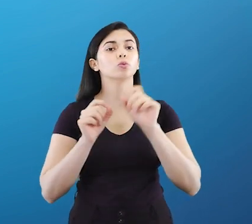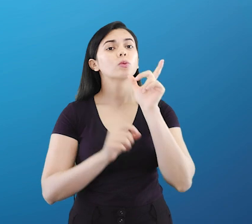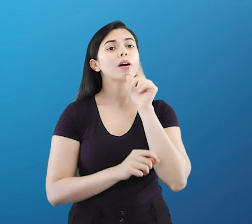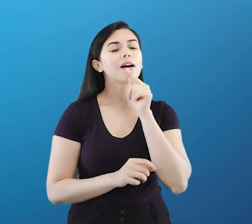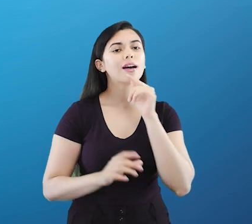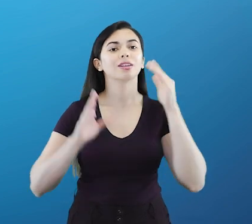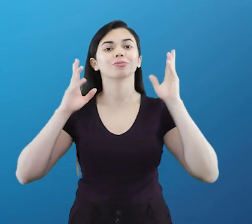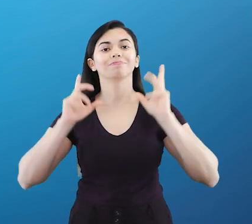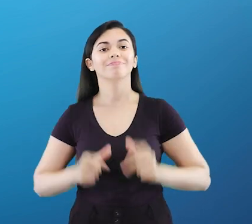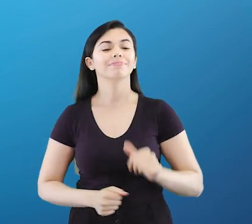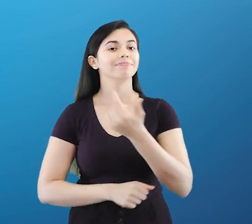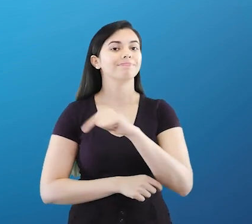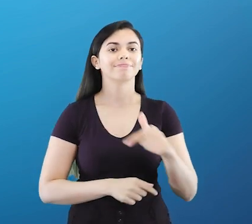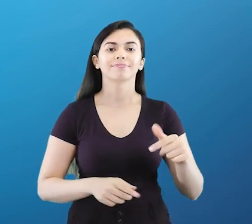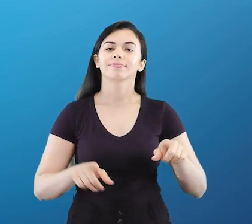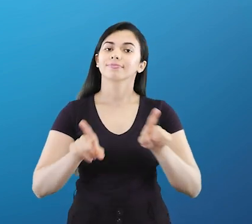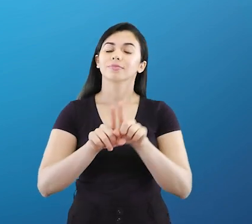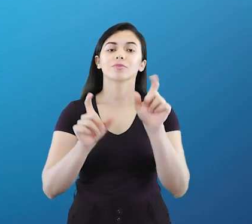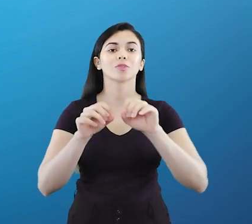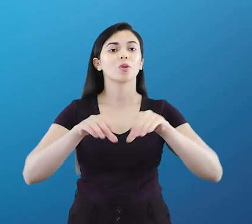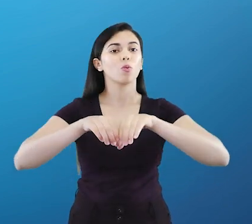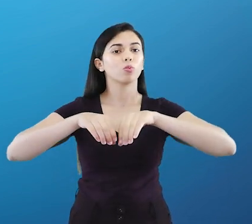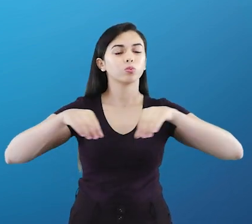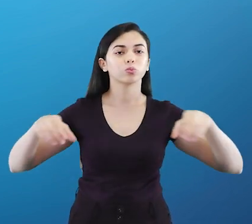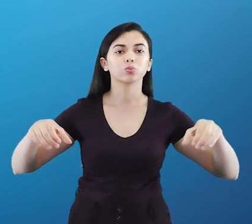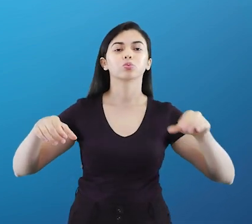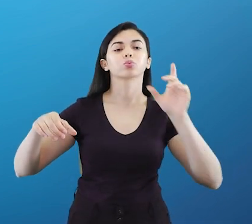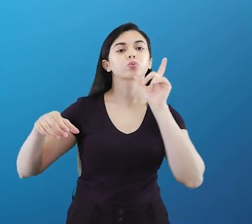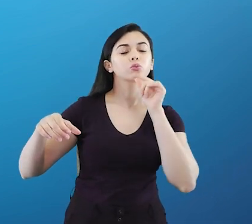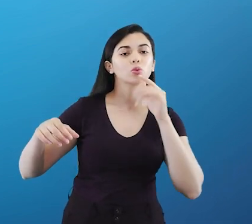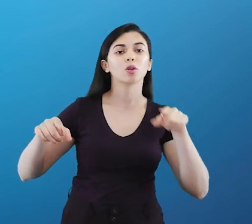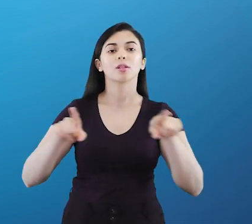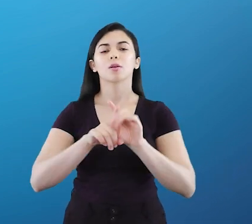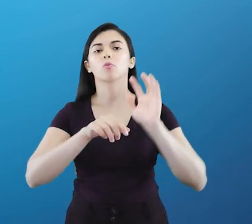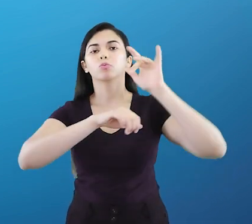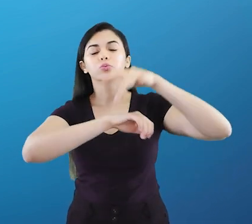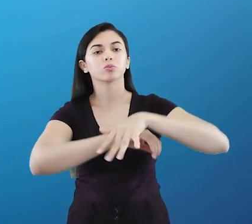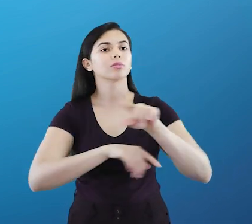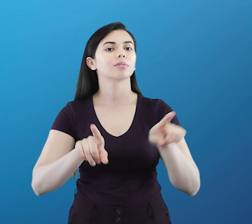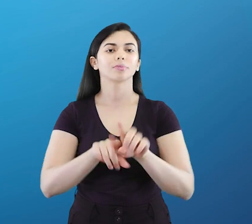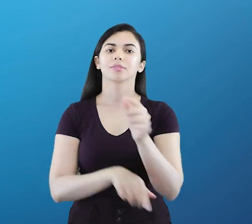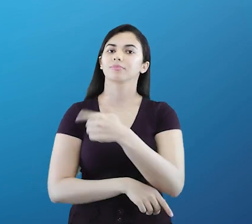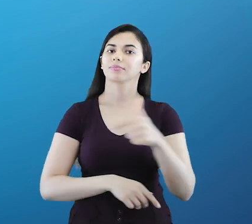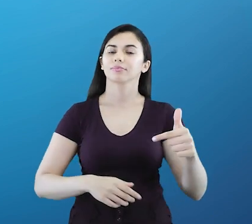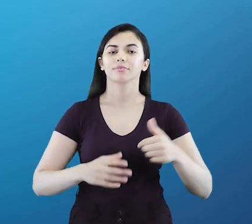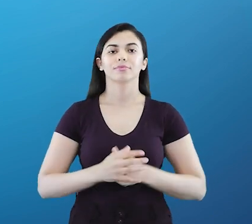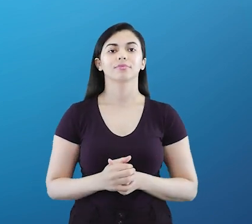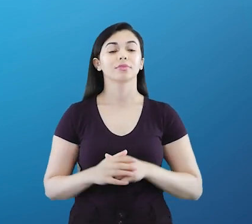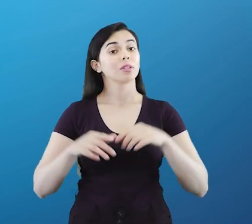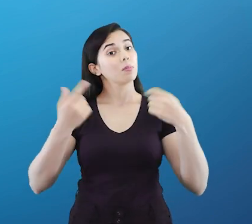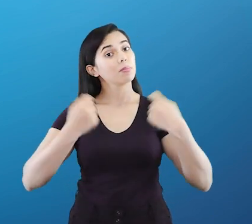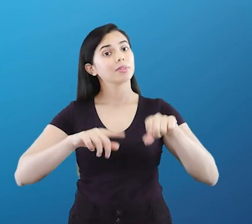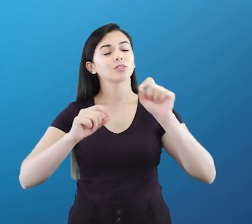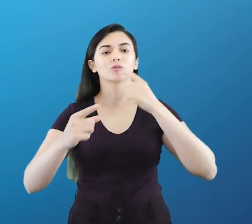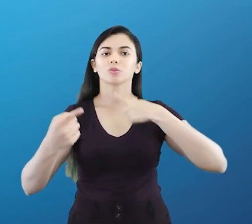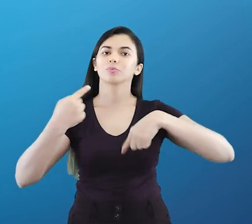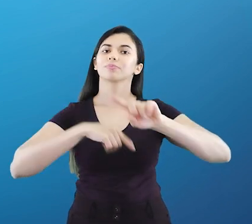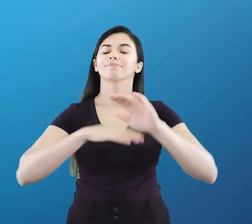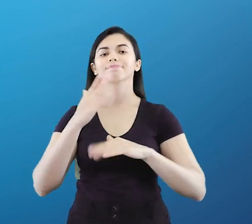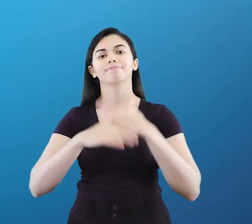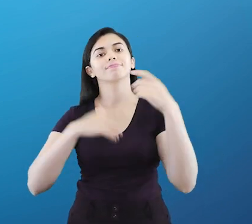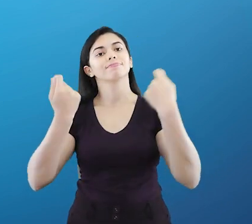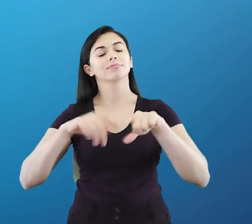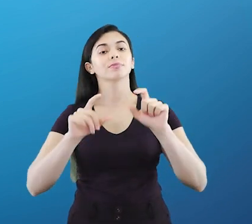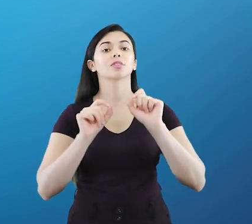ao serviço de coleta de esgoto. Então, é um desafio muito grande que as regiões precisam avançar em relação ao tratamento. Quanto mais